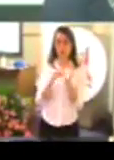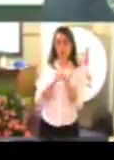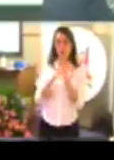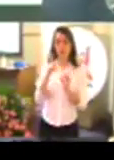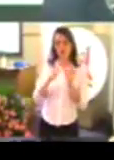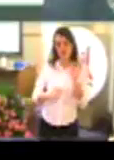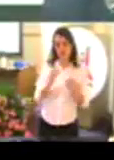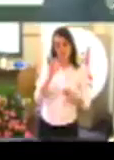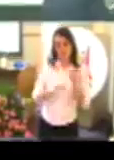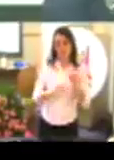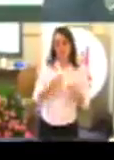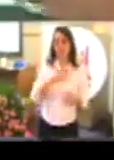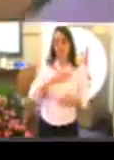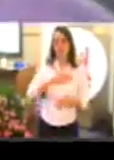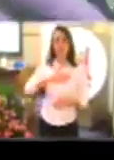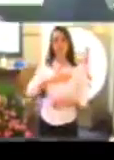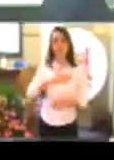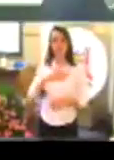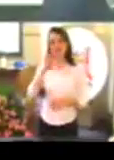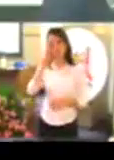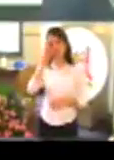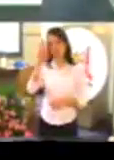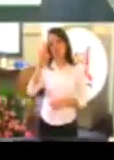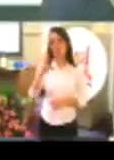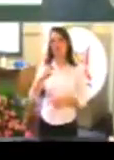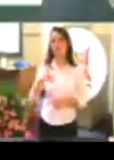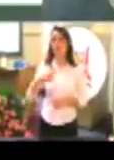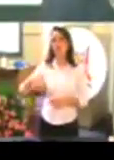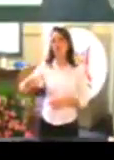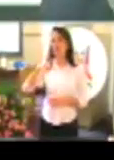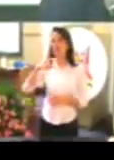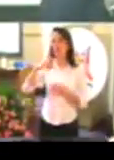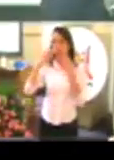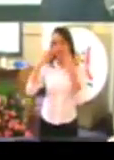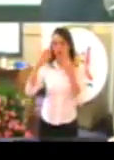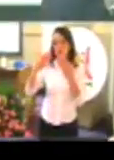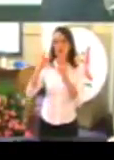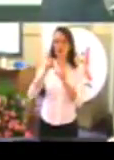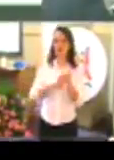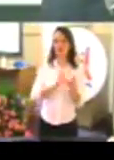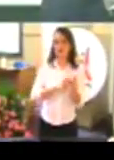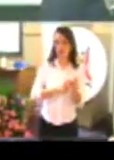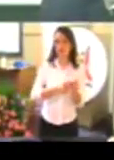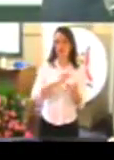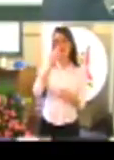legislativo que realmente é o poder que representa o cidadão.